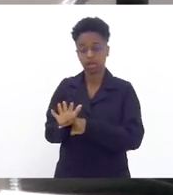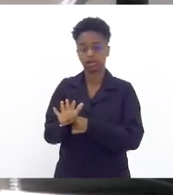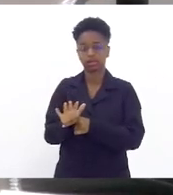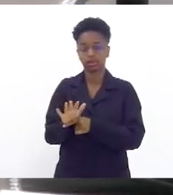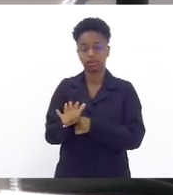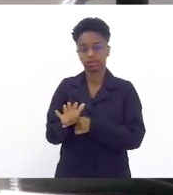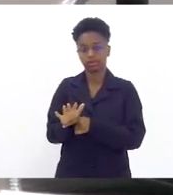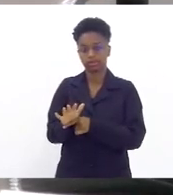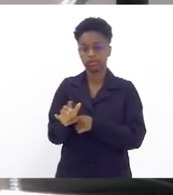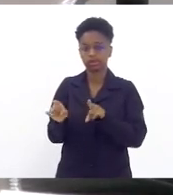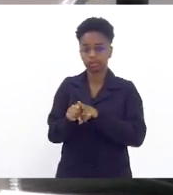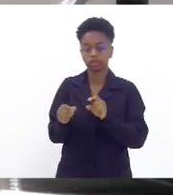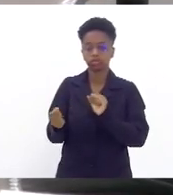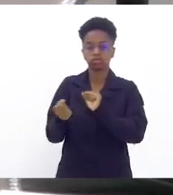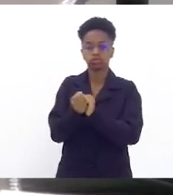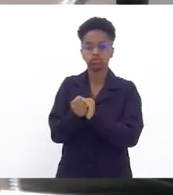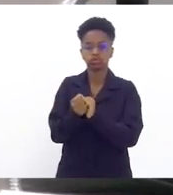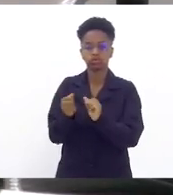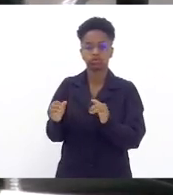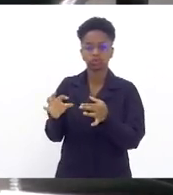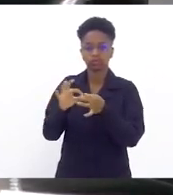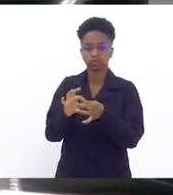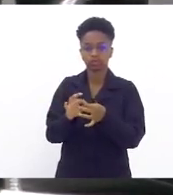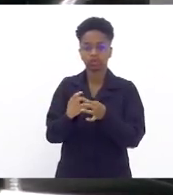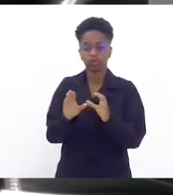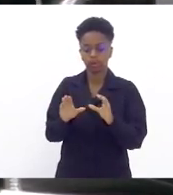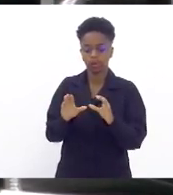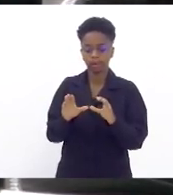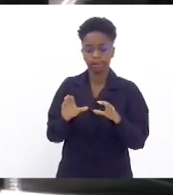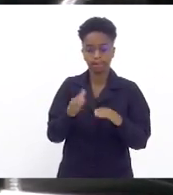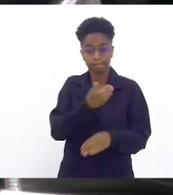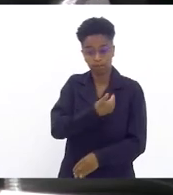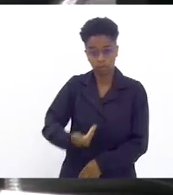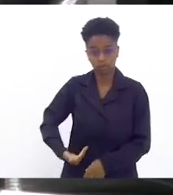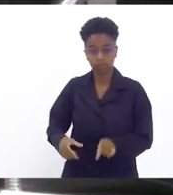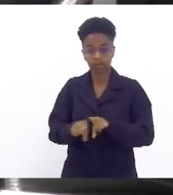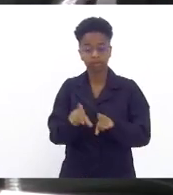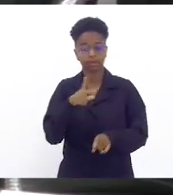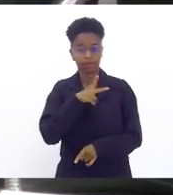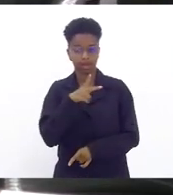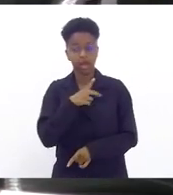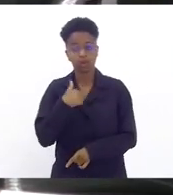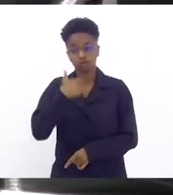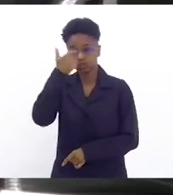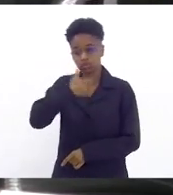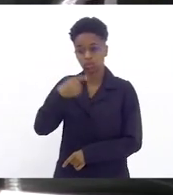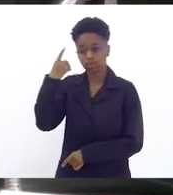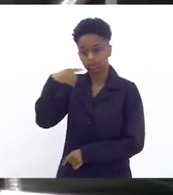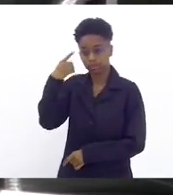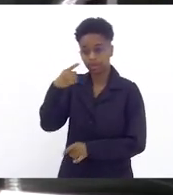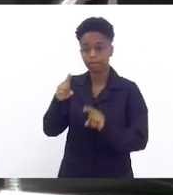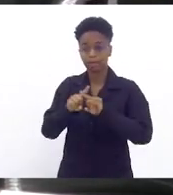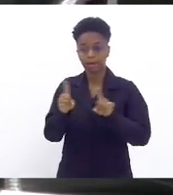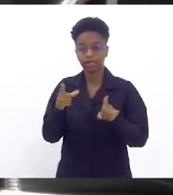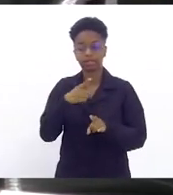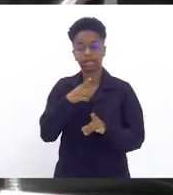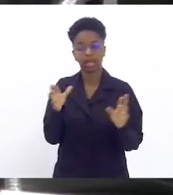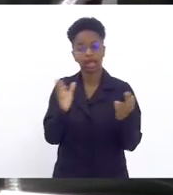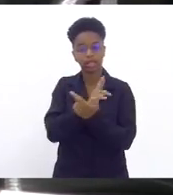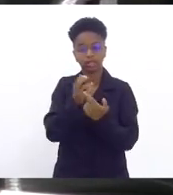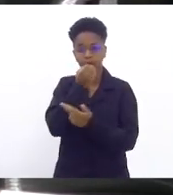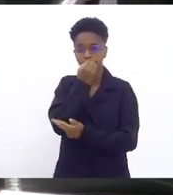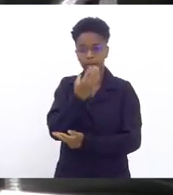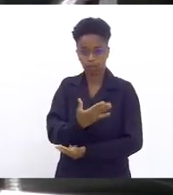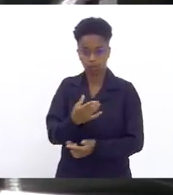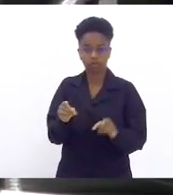junto também com parcerias público privada que apesar de eu estar aqui como Deputado também tem uma ótima relação com